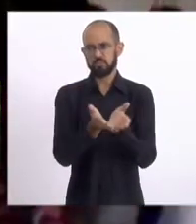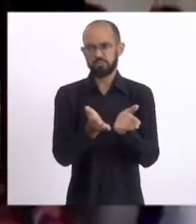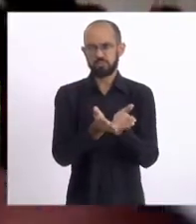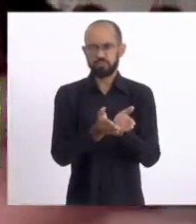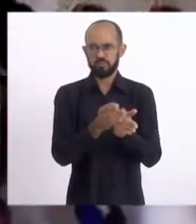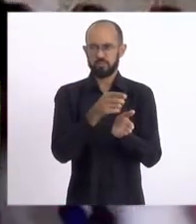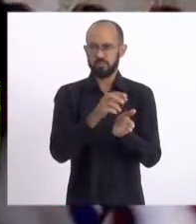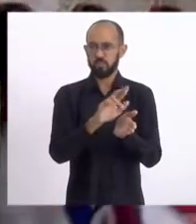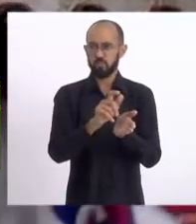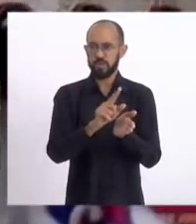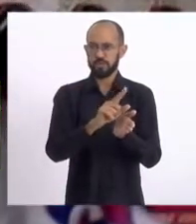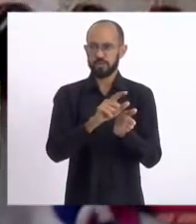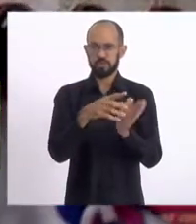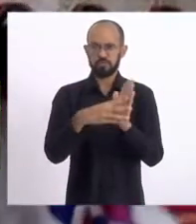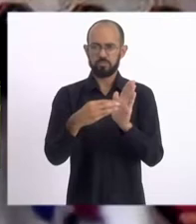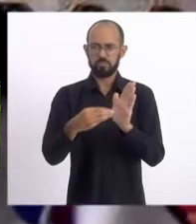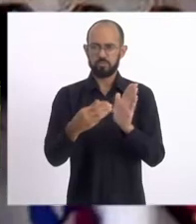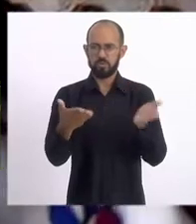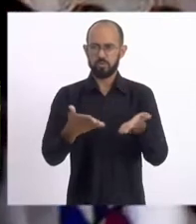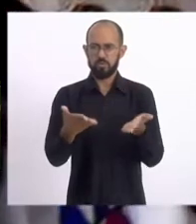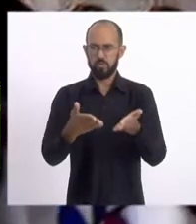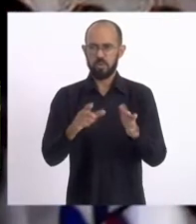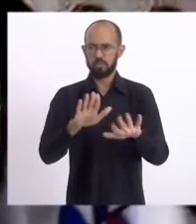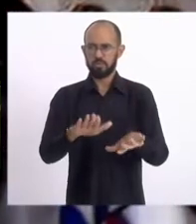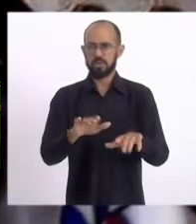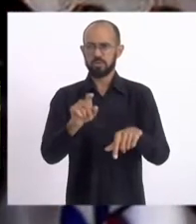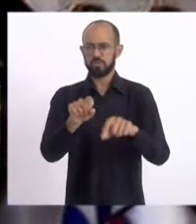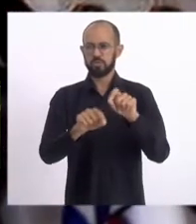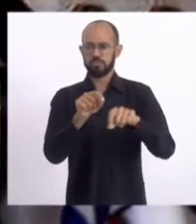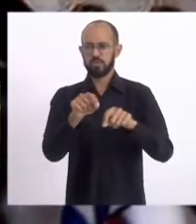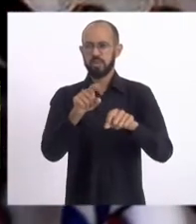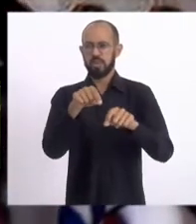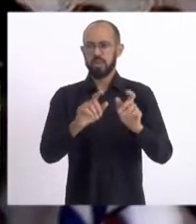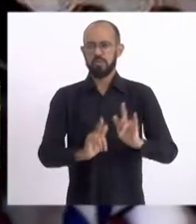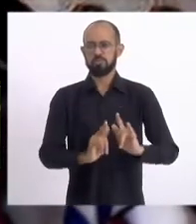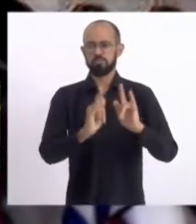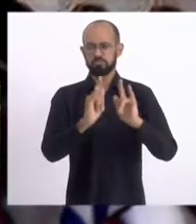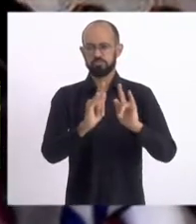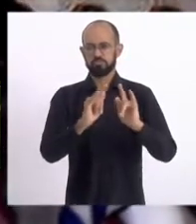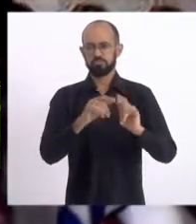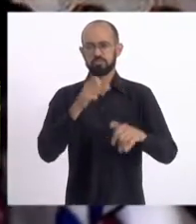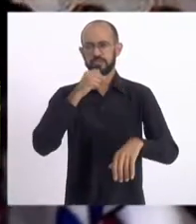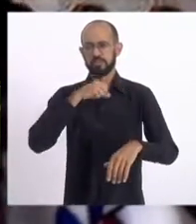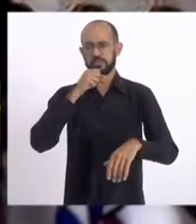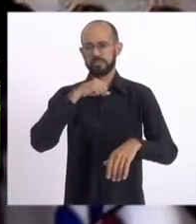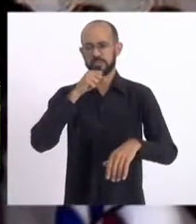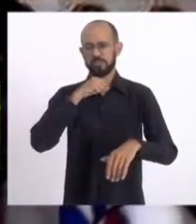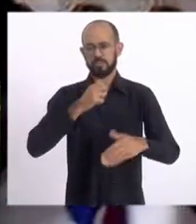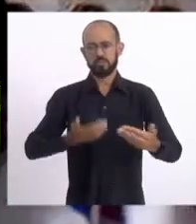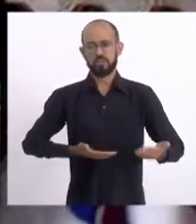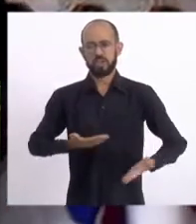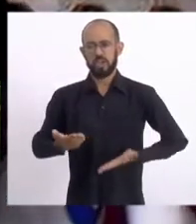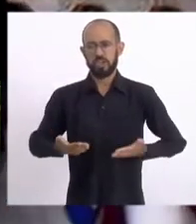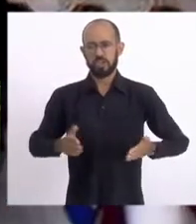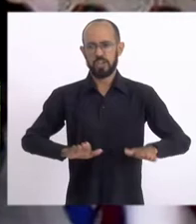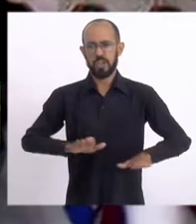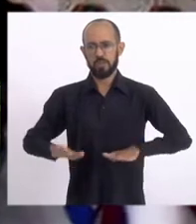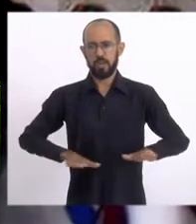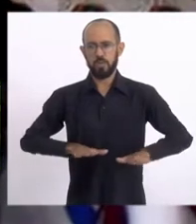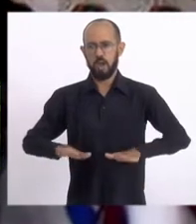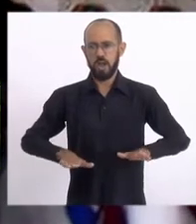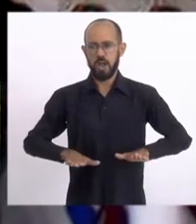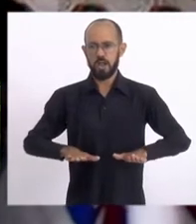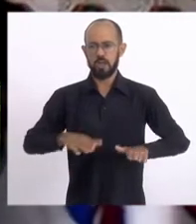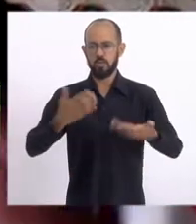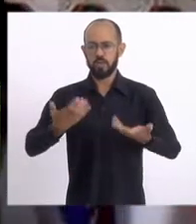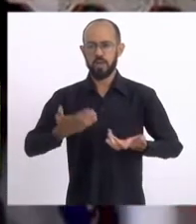Não nesse modelo atual, mas é um templo bem antigo ali no Campinho, em Jacarepaguá. Então, eu queria só